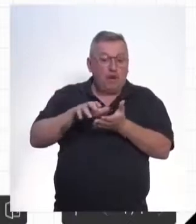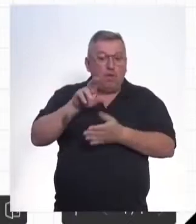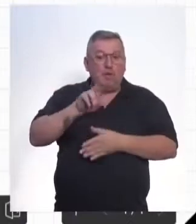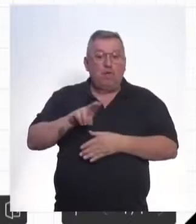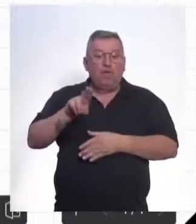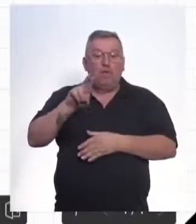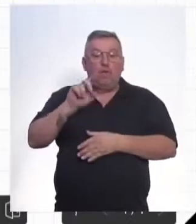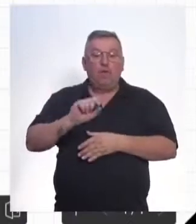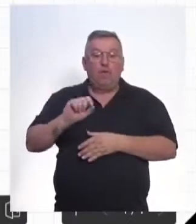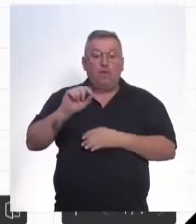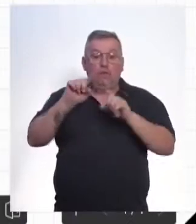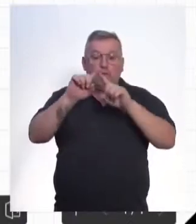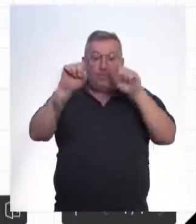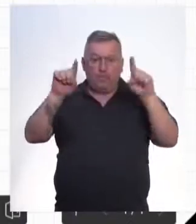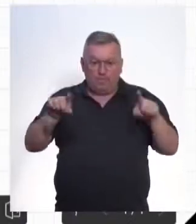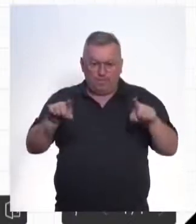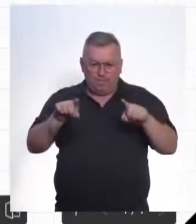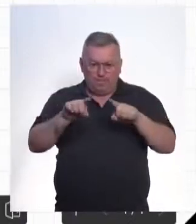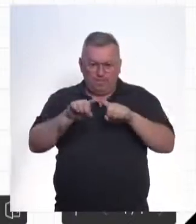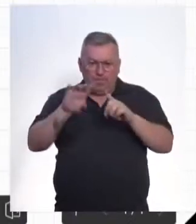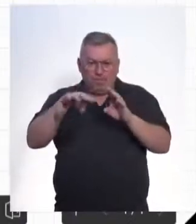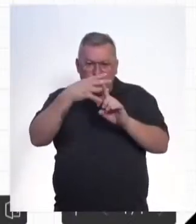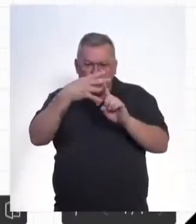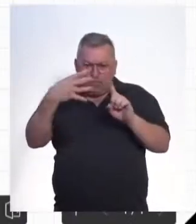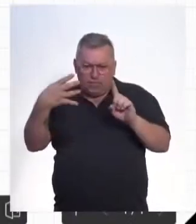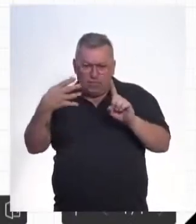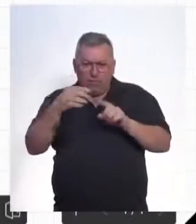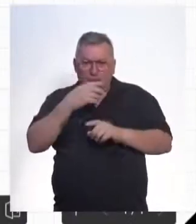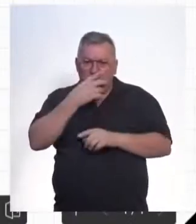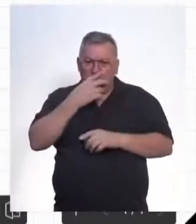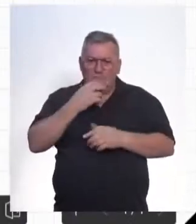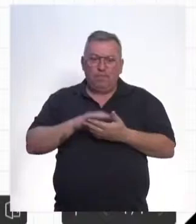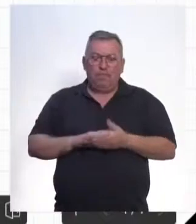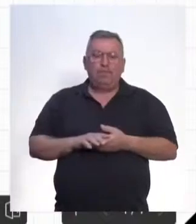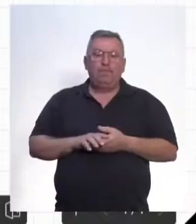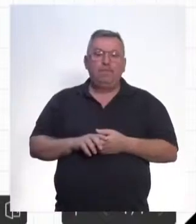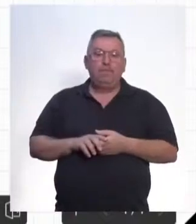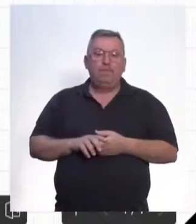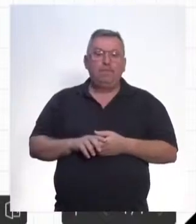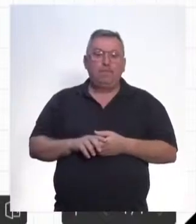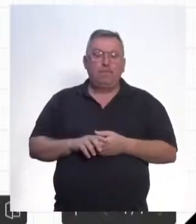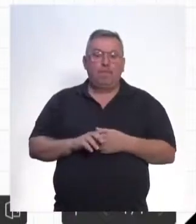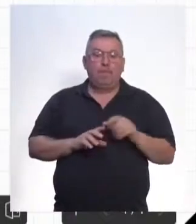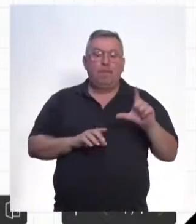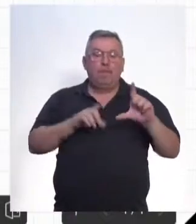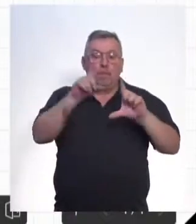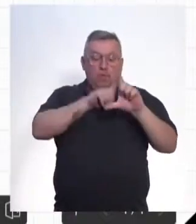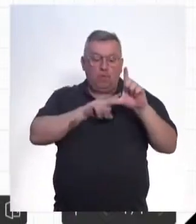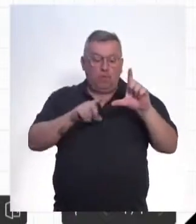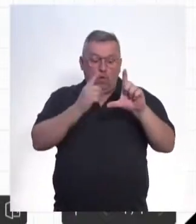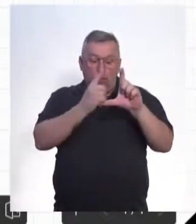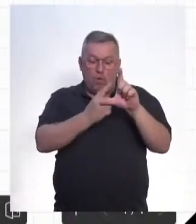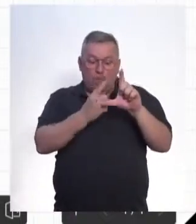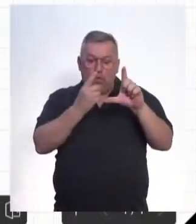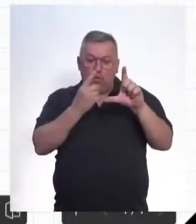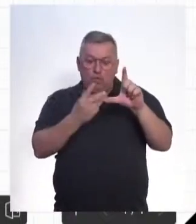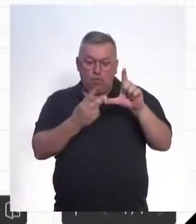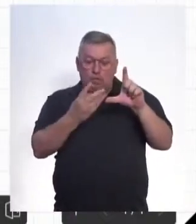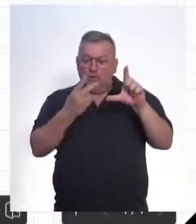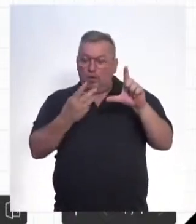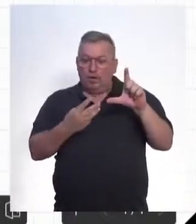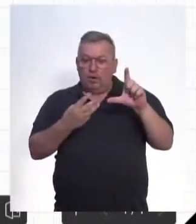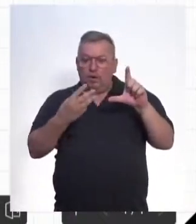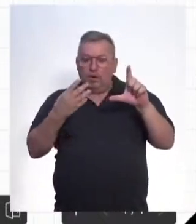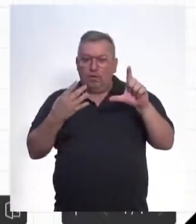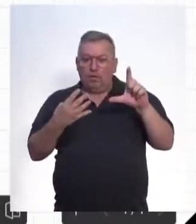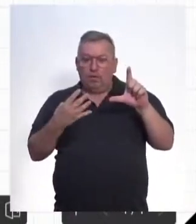utilizar o quadriculado como base. Então, 1, 2, 3, vou até colocar aqui, 1,